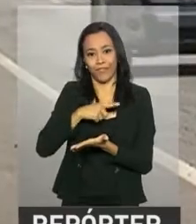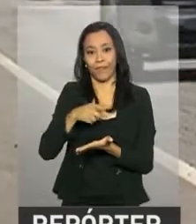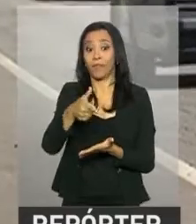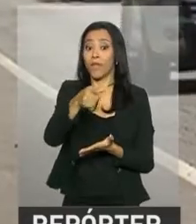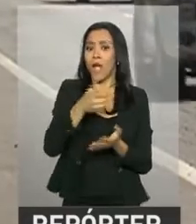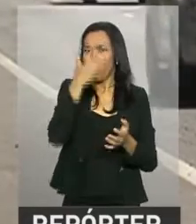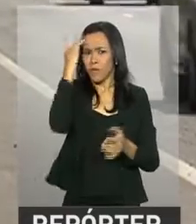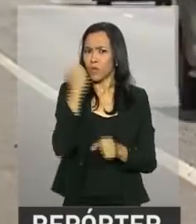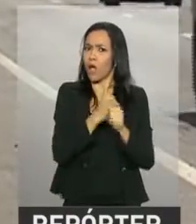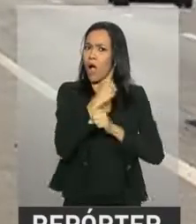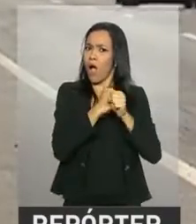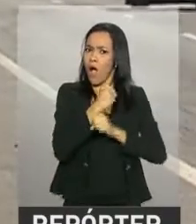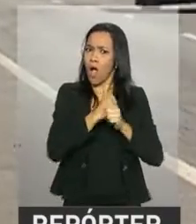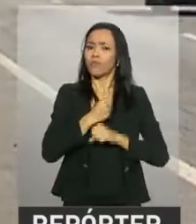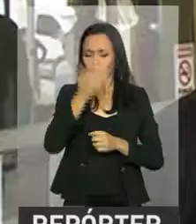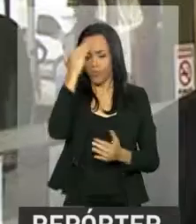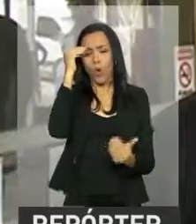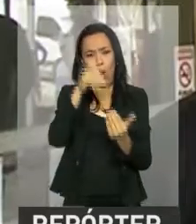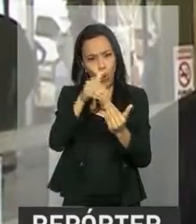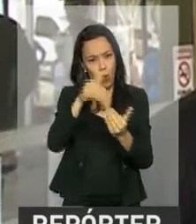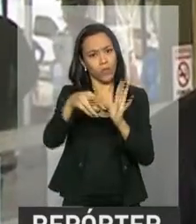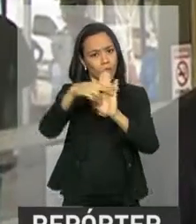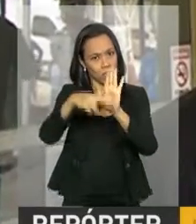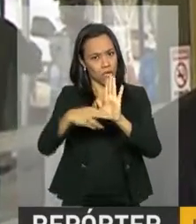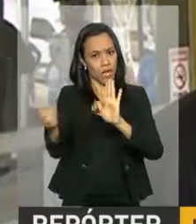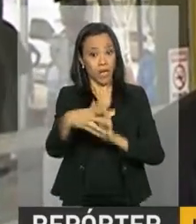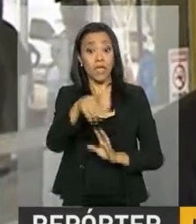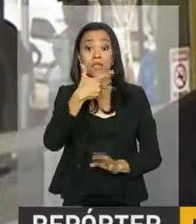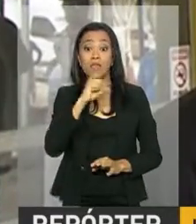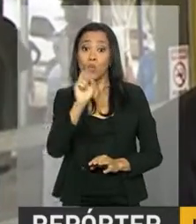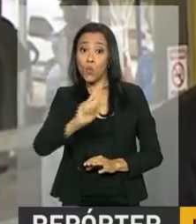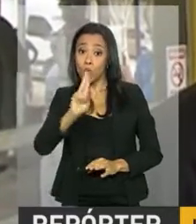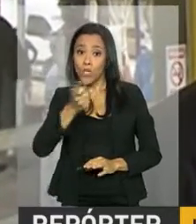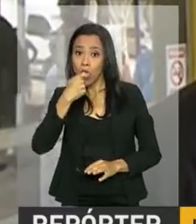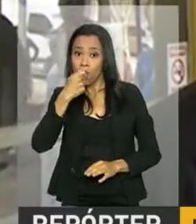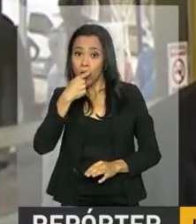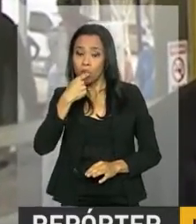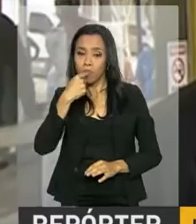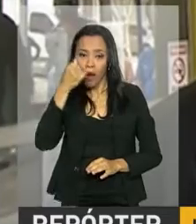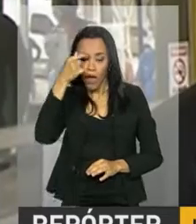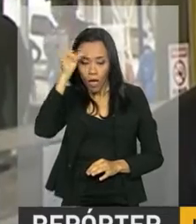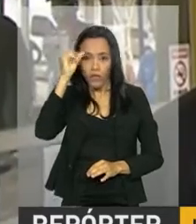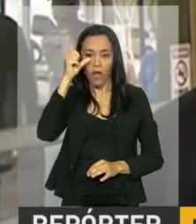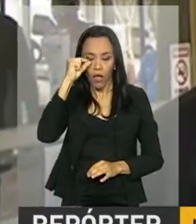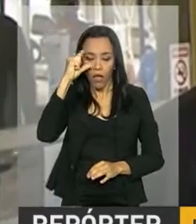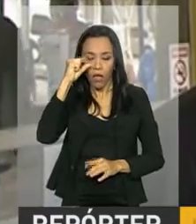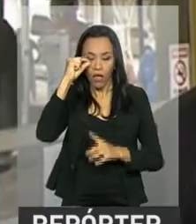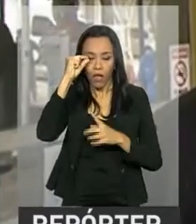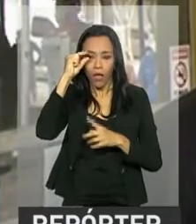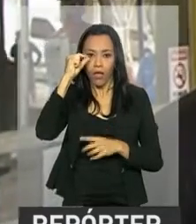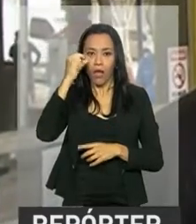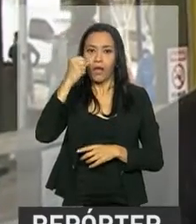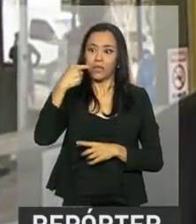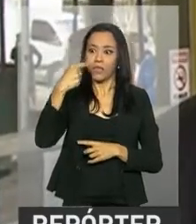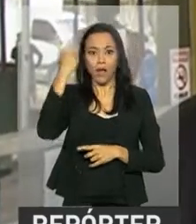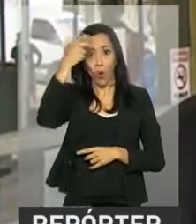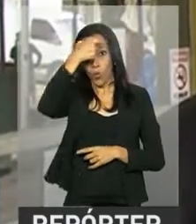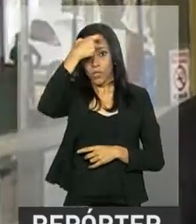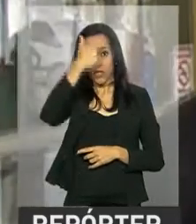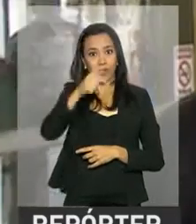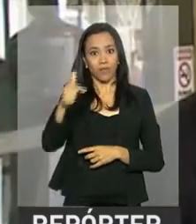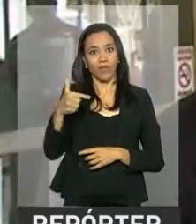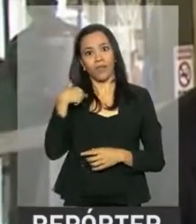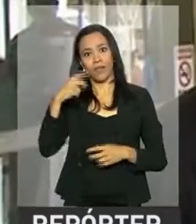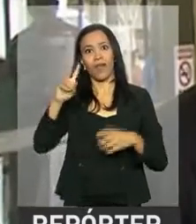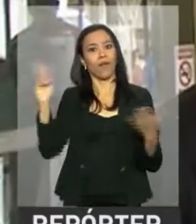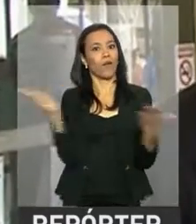anos é a favor da medida quem usa rebite geralmente não sente sono então é a pessoa não está consciente e acaba prejudicando quem não tem nada a